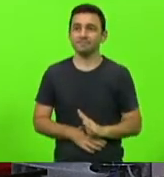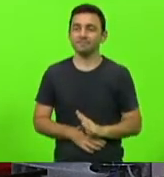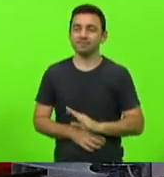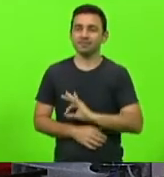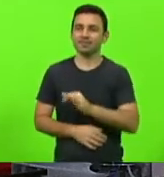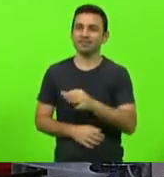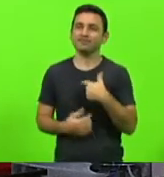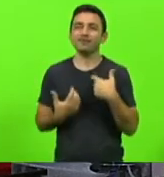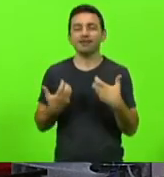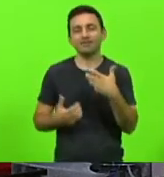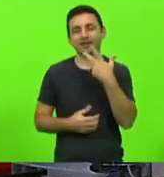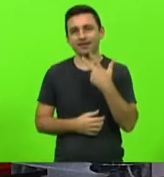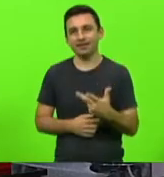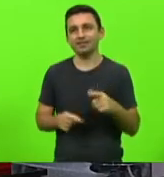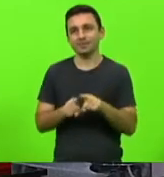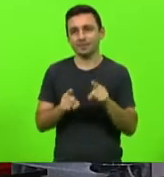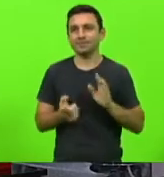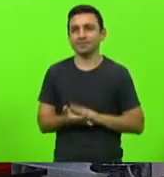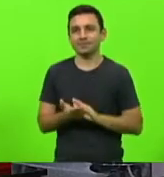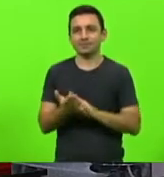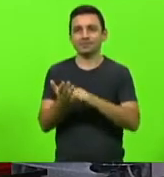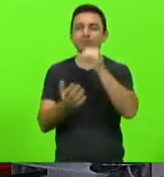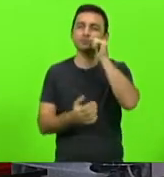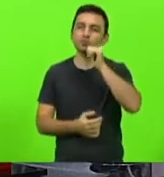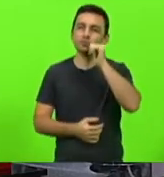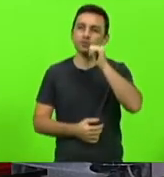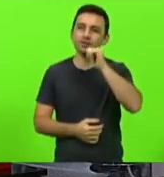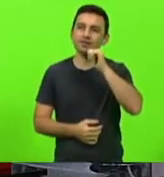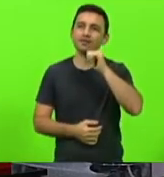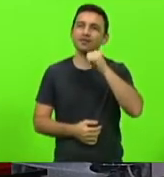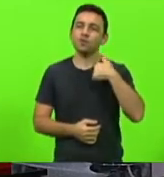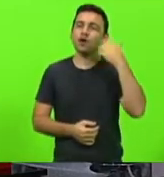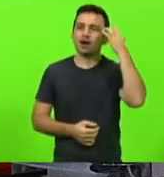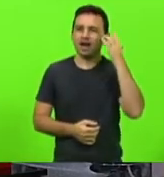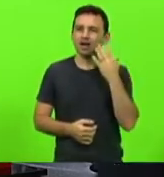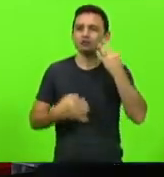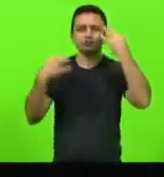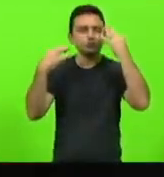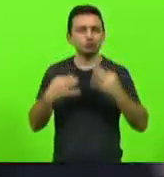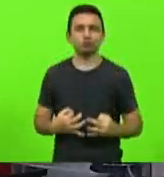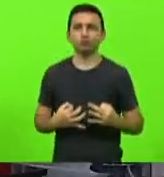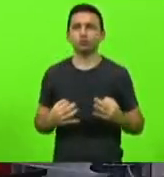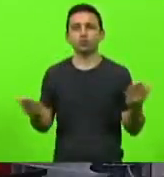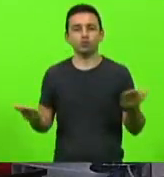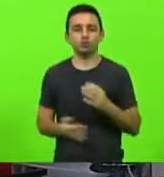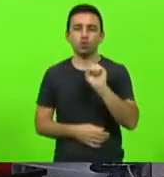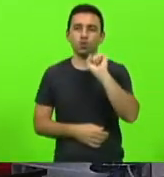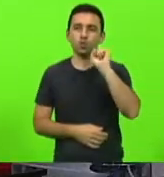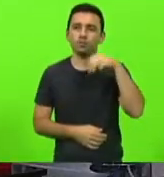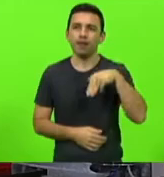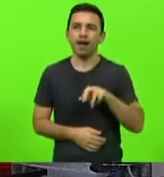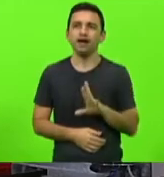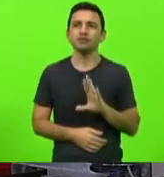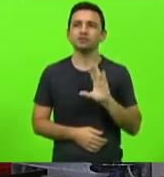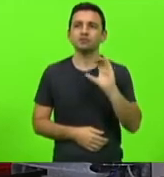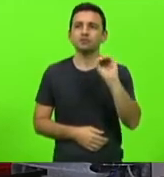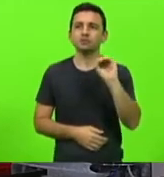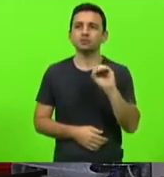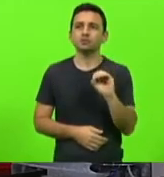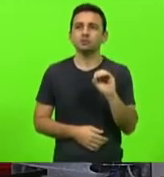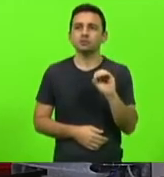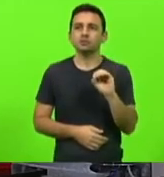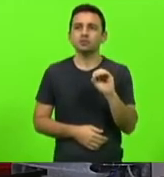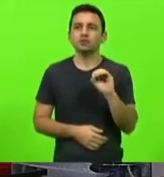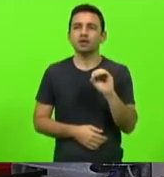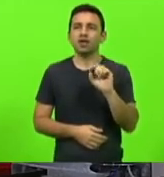queria dizer, também parabenizar as mulheres, acho que muito justo, né, o 8 de março, porque as mulheres, inclusive, foram